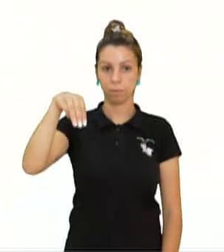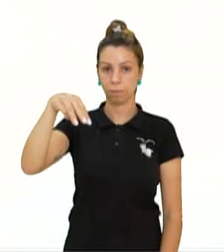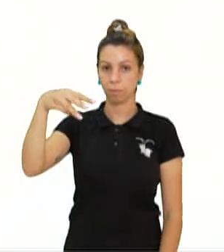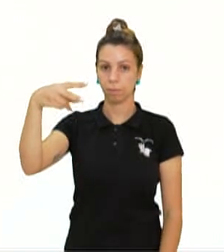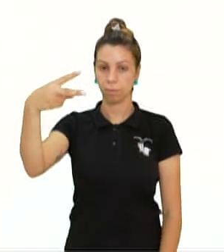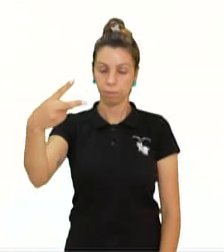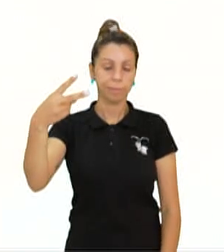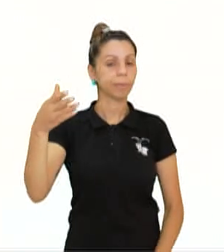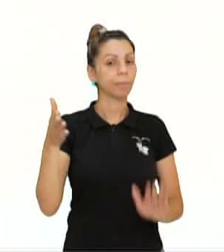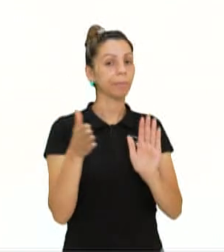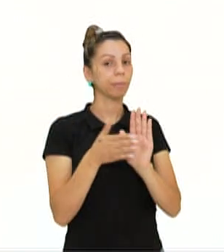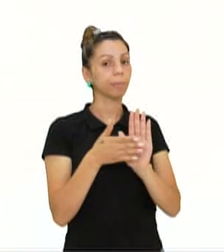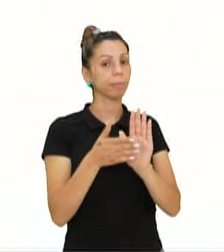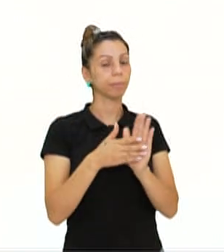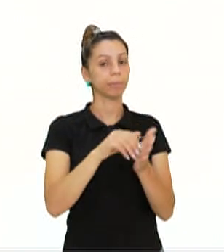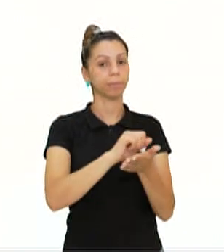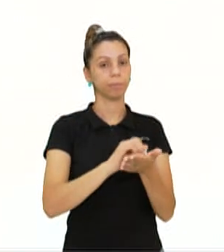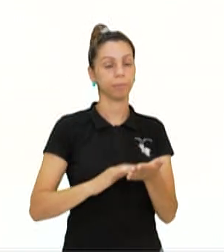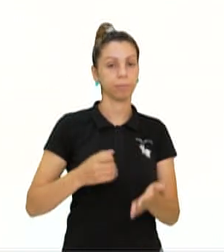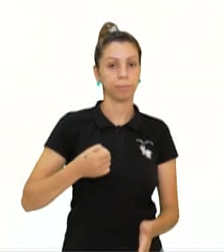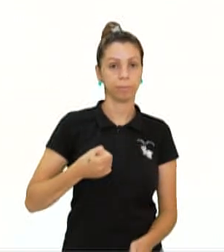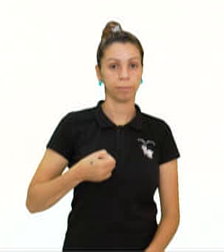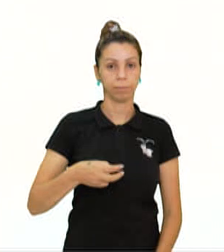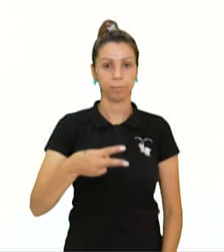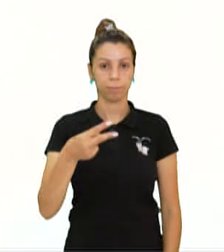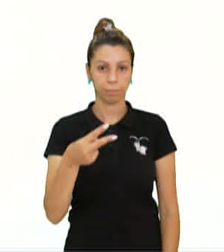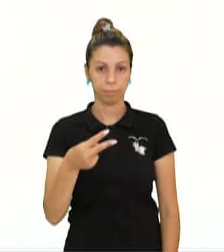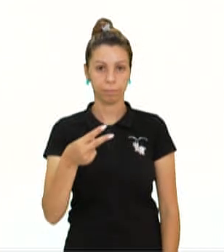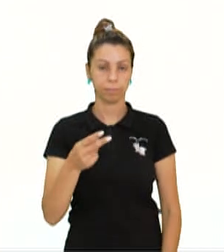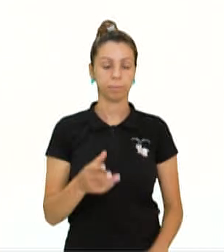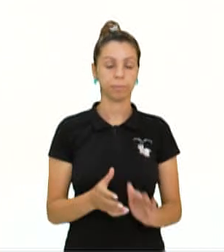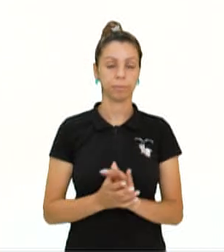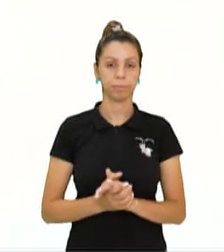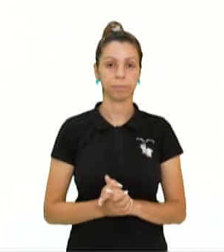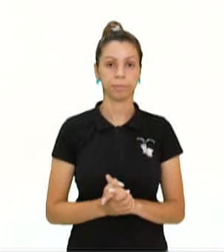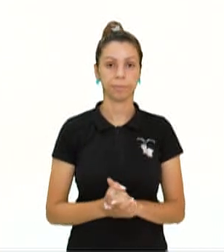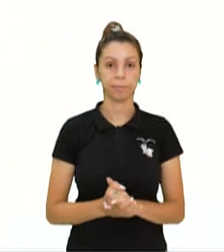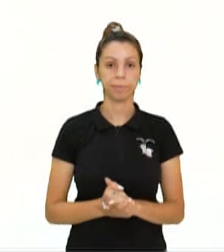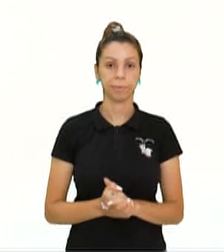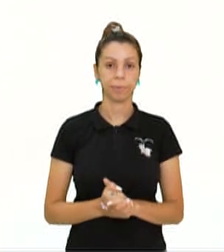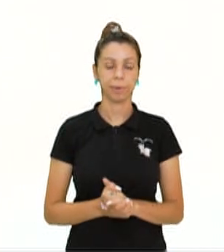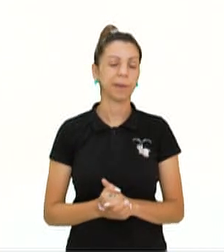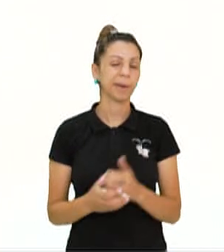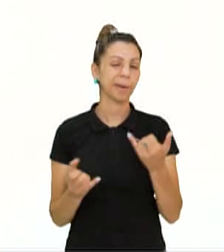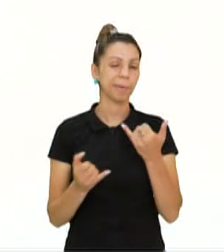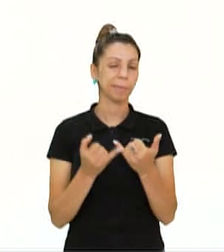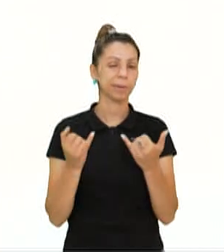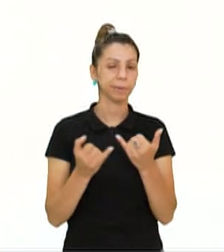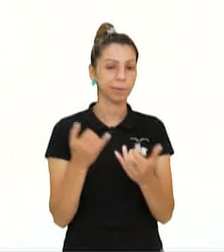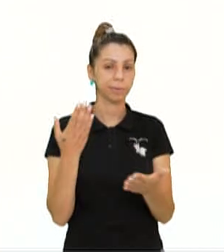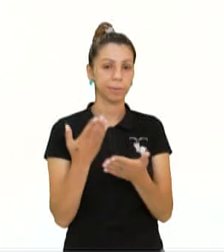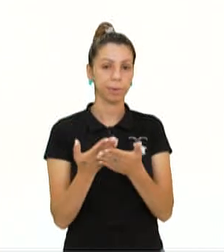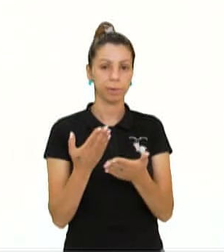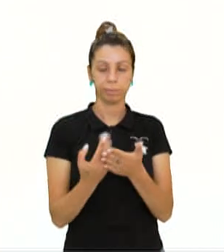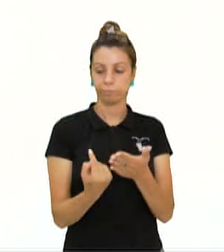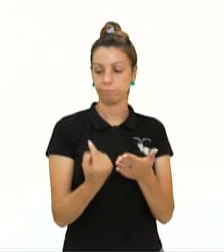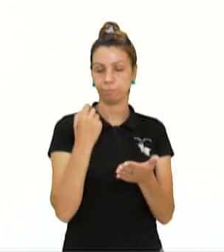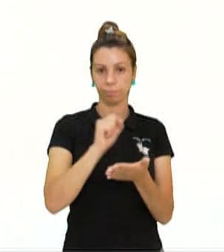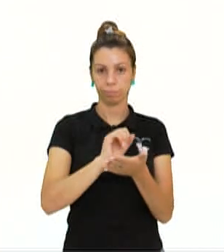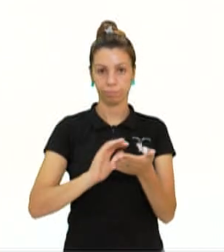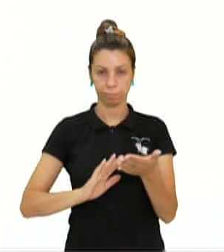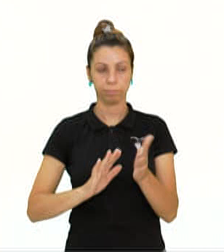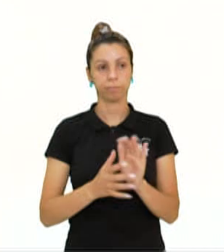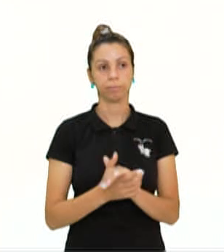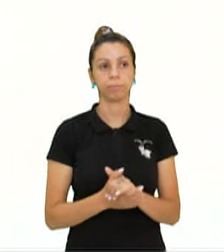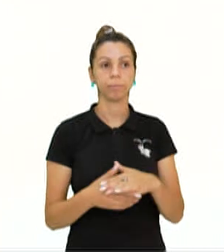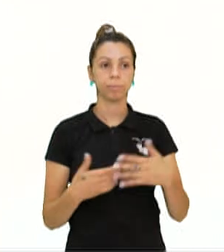Proposta 2, né? Vamos aqui bem parecido lá com o exercício que nós já resolvemos nas aulas anteriores, né? O aquário da